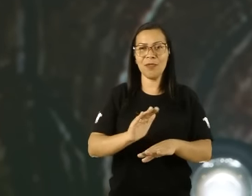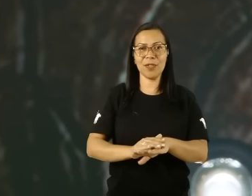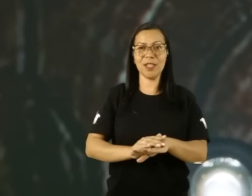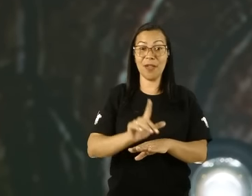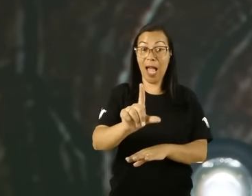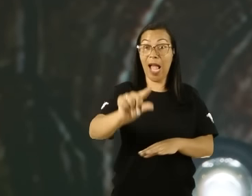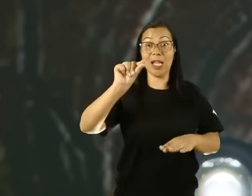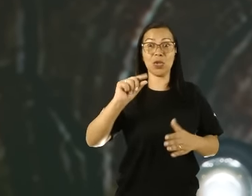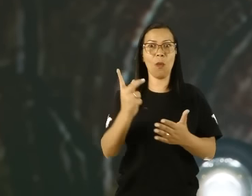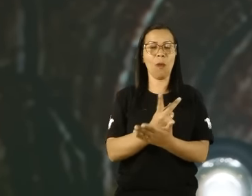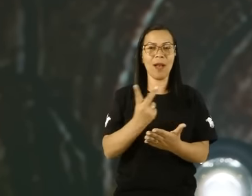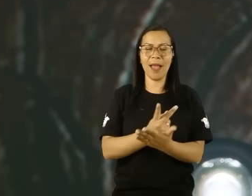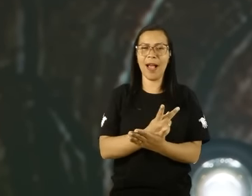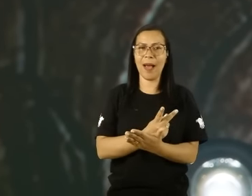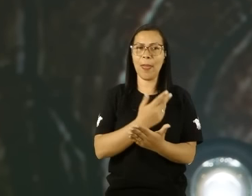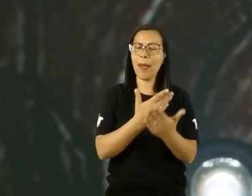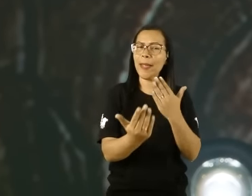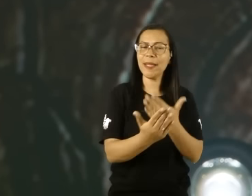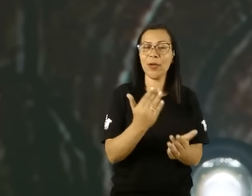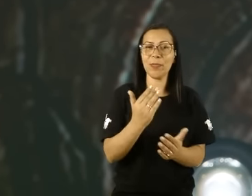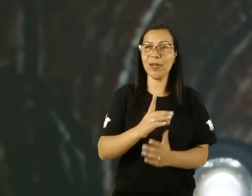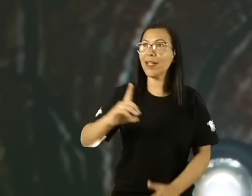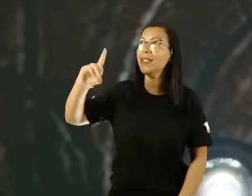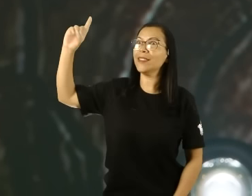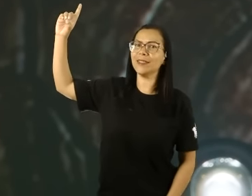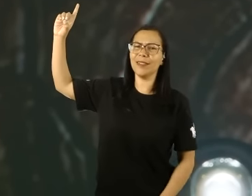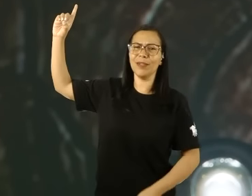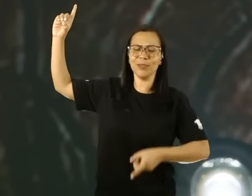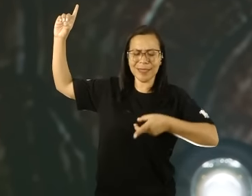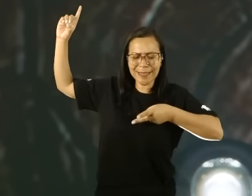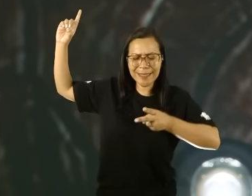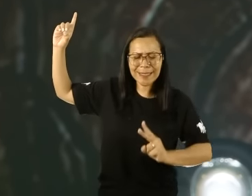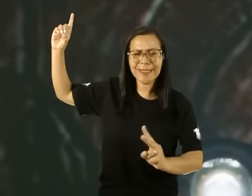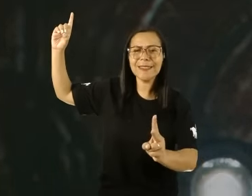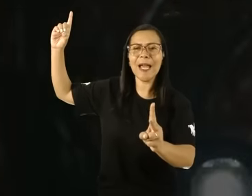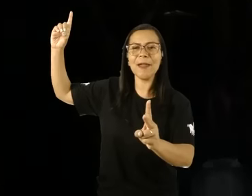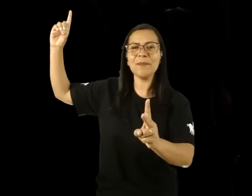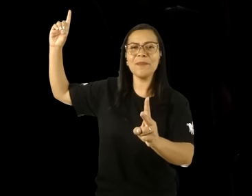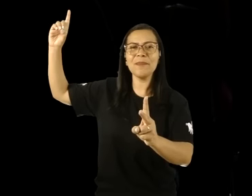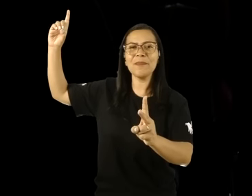sempre haverá um Deus na praia para te dar uma nova chance. Sempre.